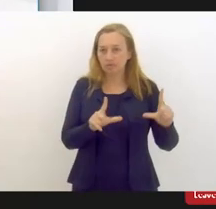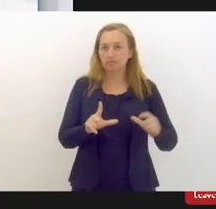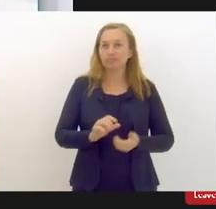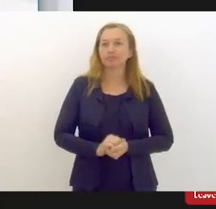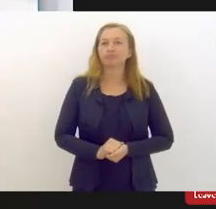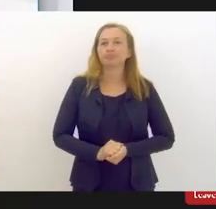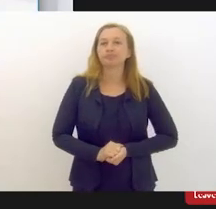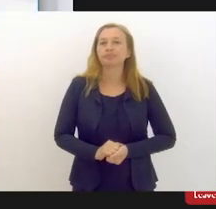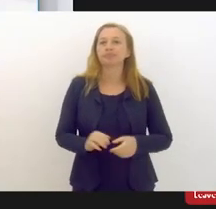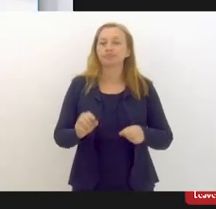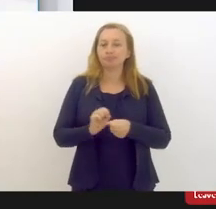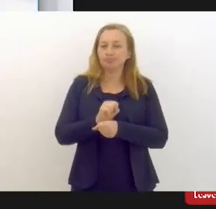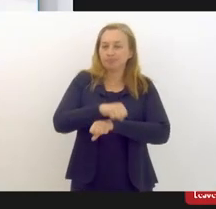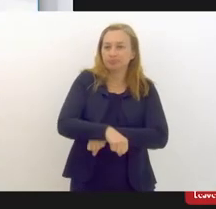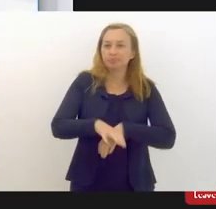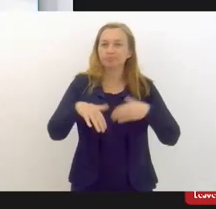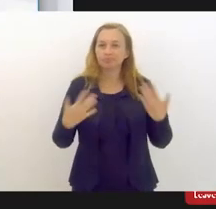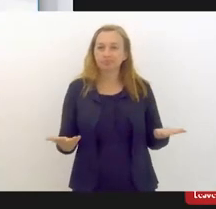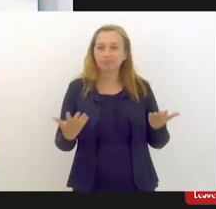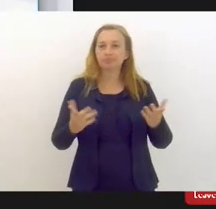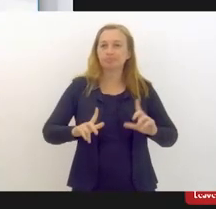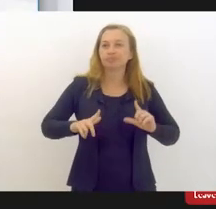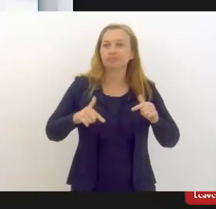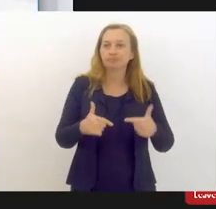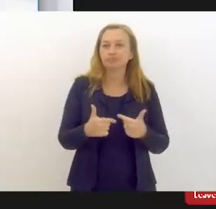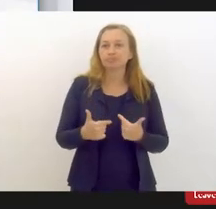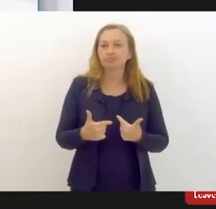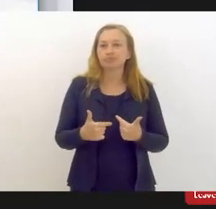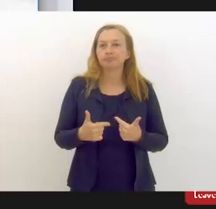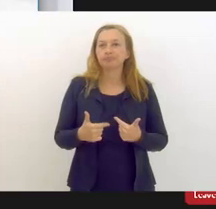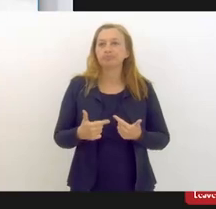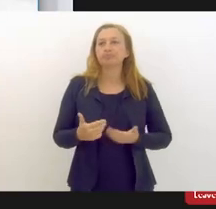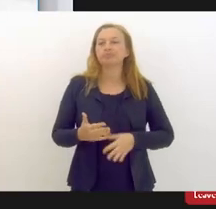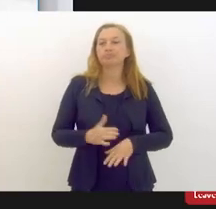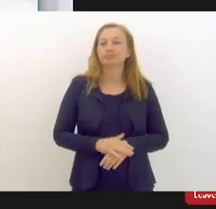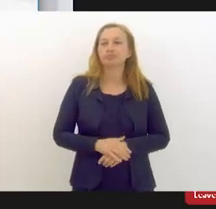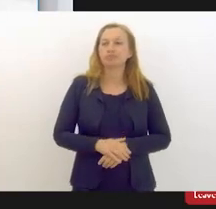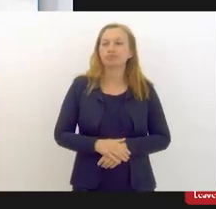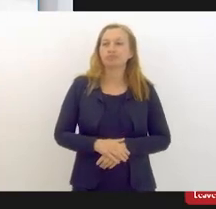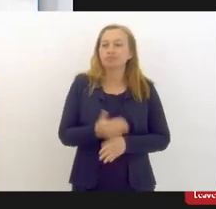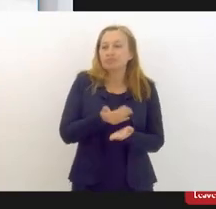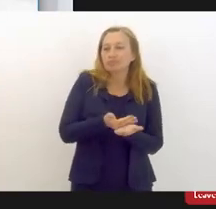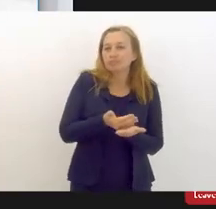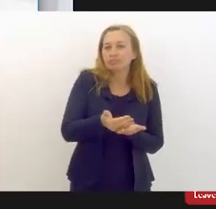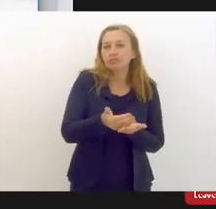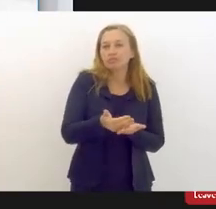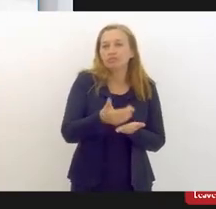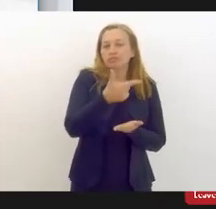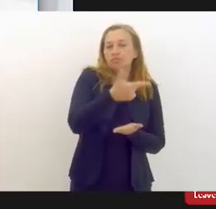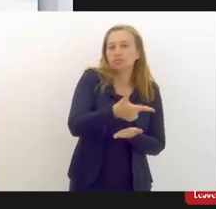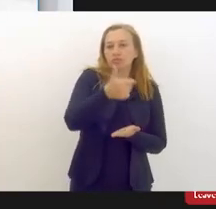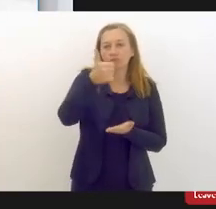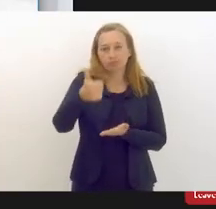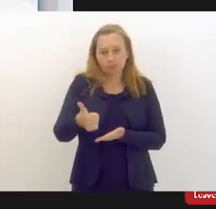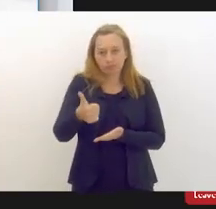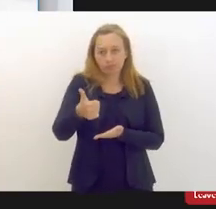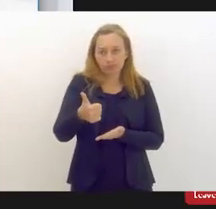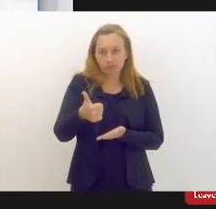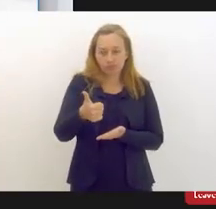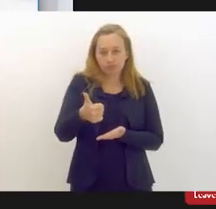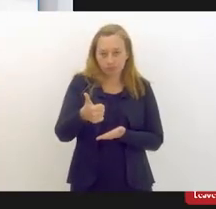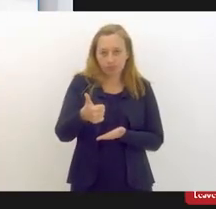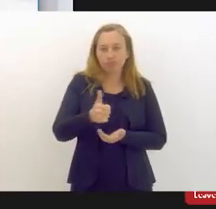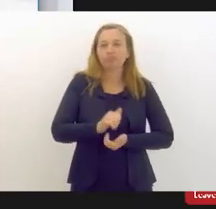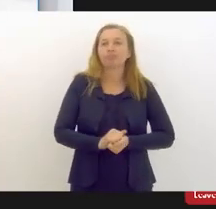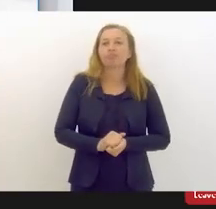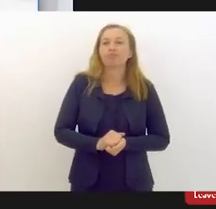Além de seminários, então, essas ações, a maior parte iniciaram em 2021, a parte iniciou em